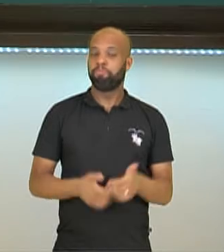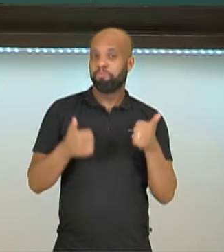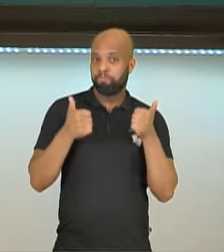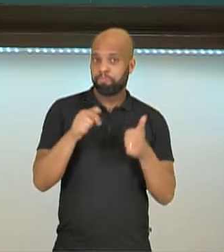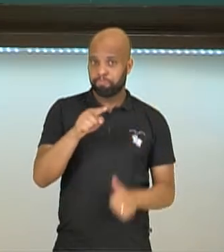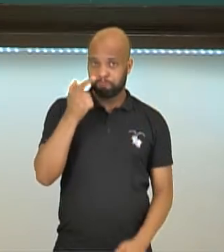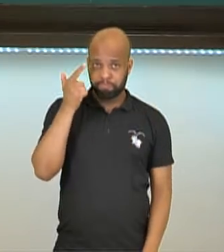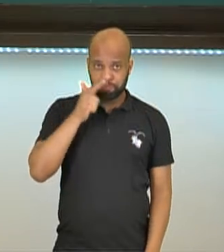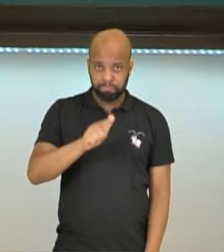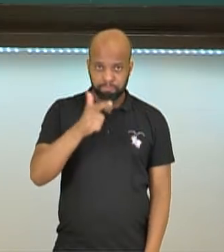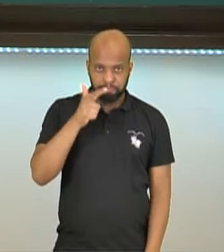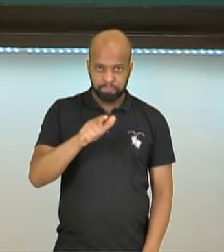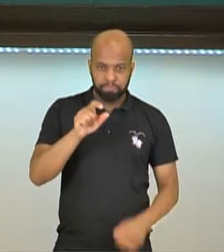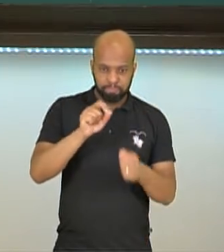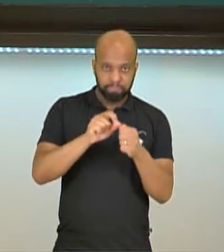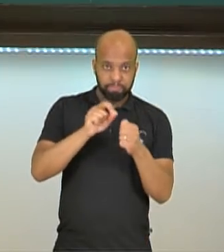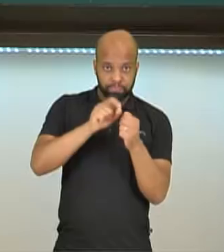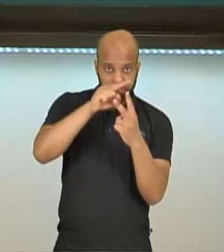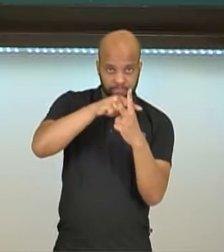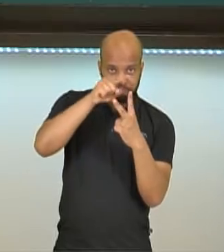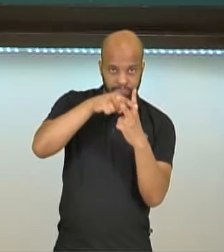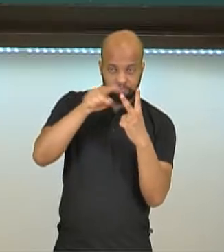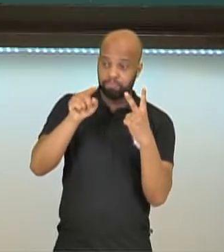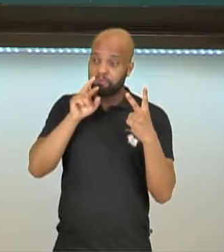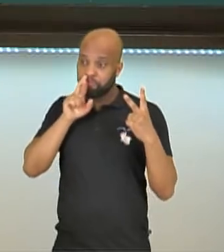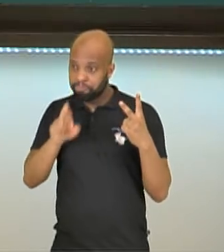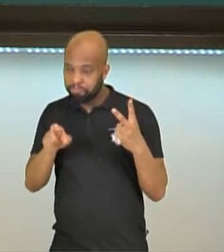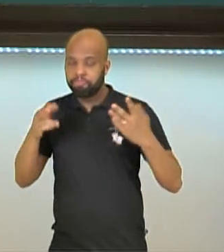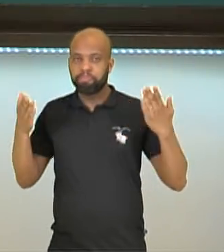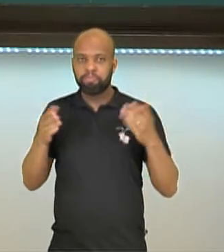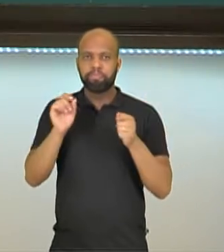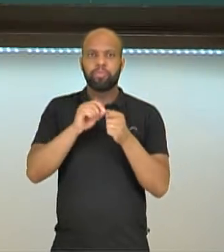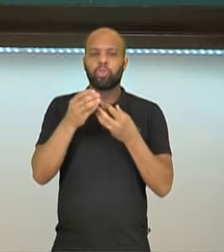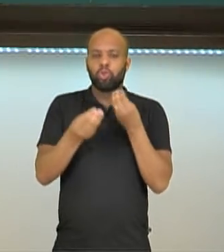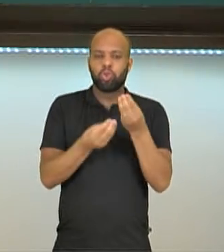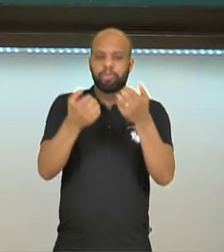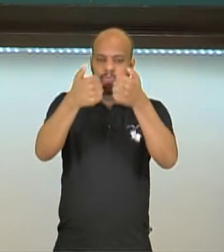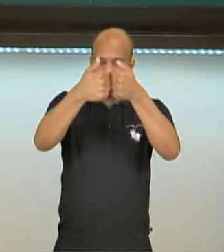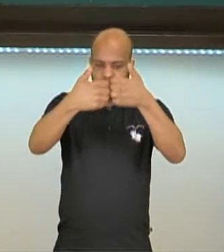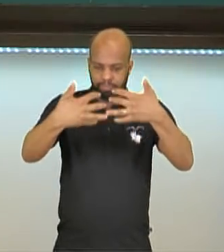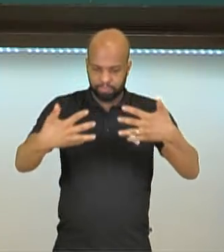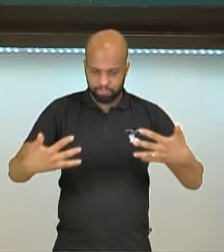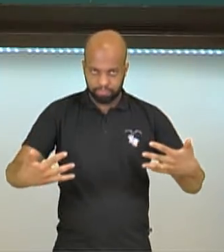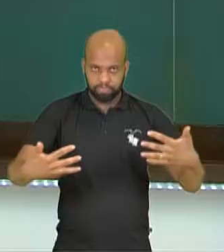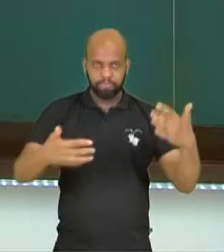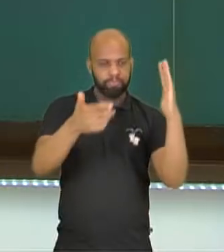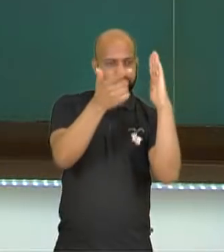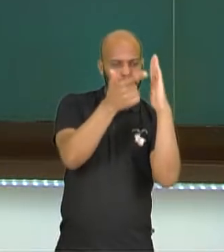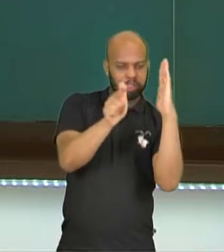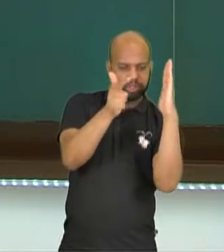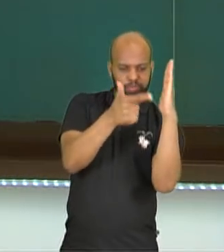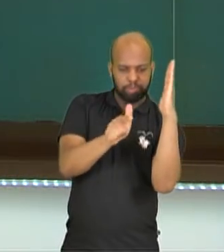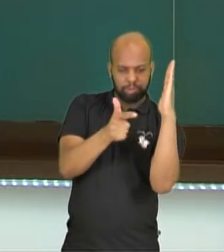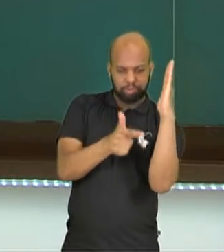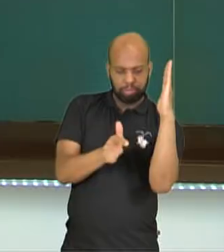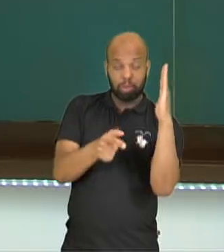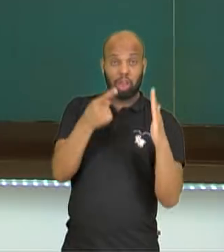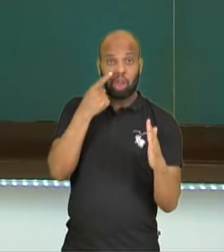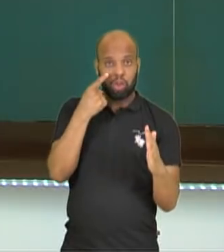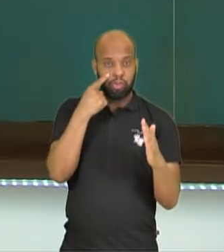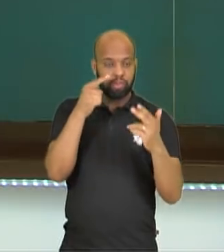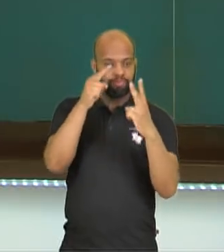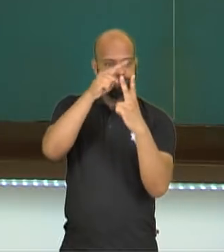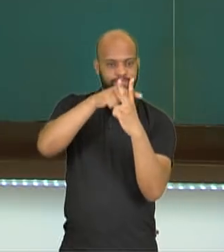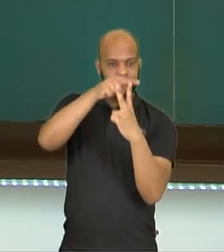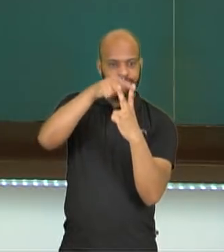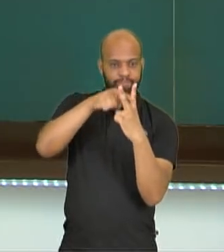Muito bem, conseguiu extrair essas raízes? A gente vai fazer pela fatoração, tá bom? Então, olha aqui, raiz quadrada de 64, você pode saber